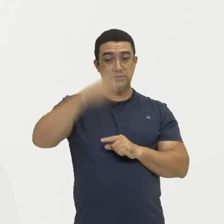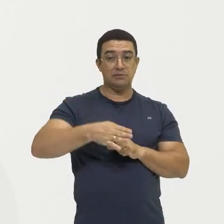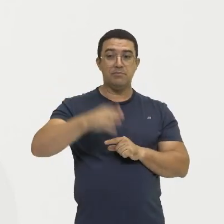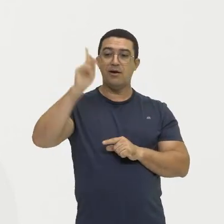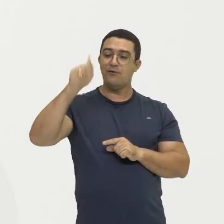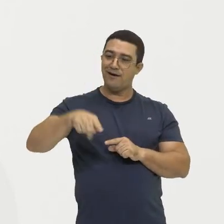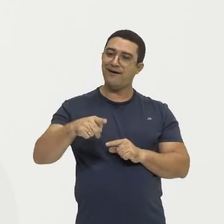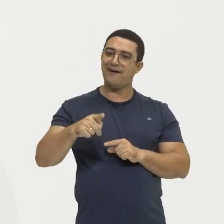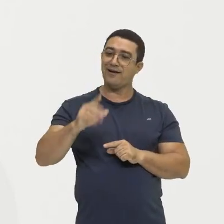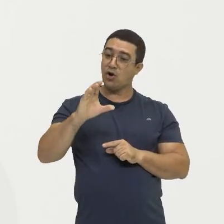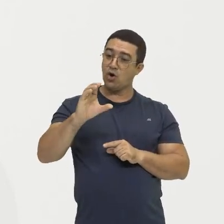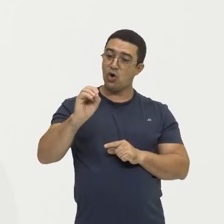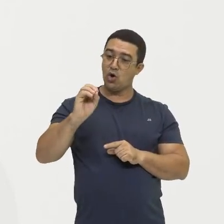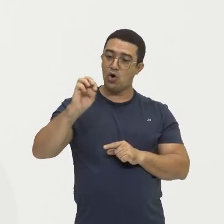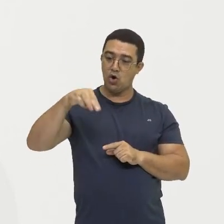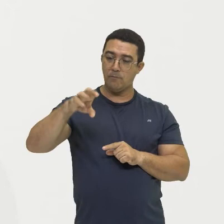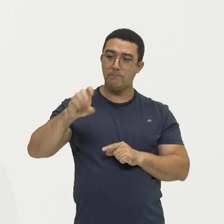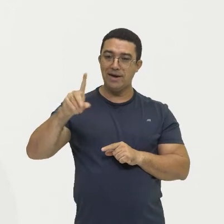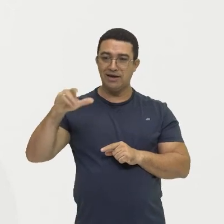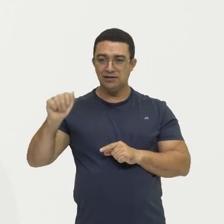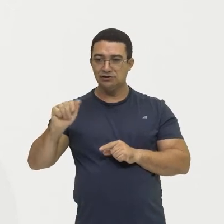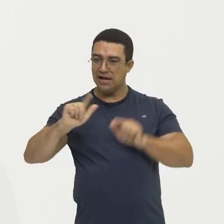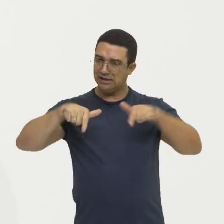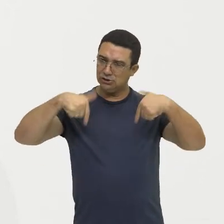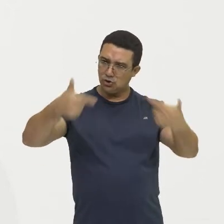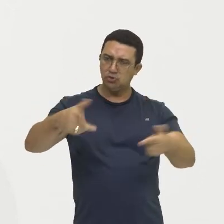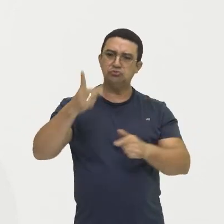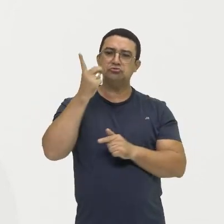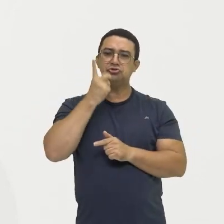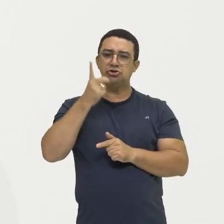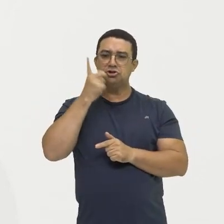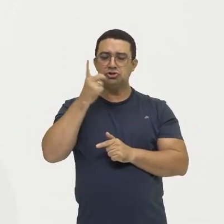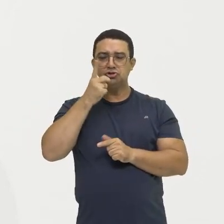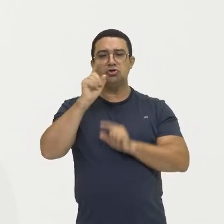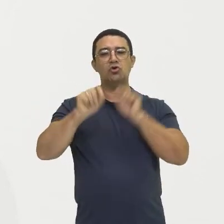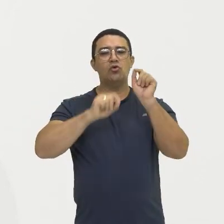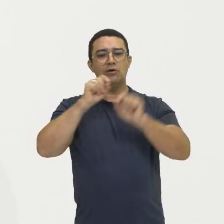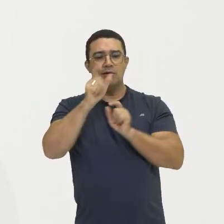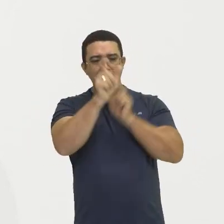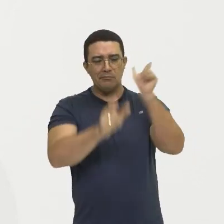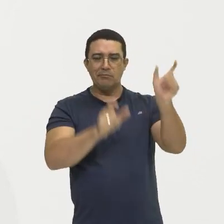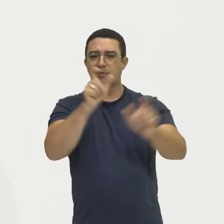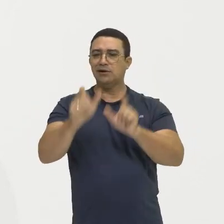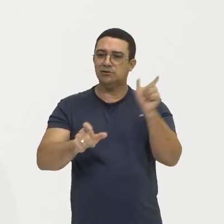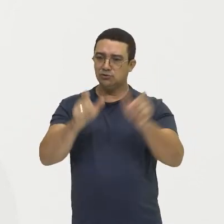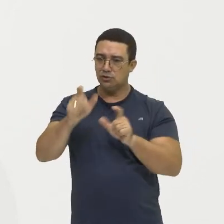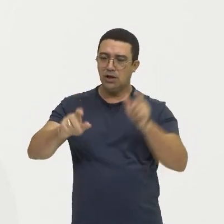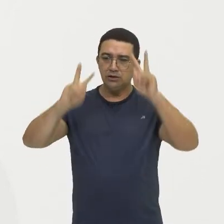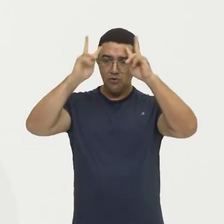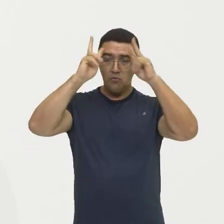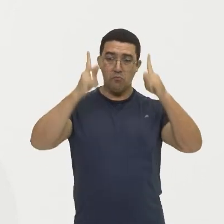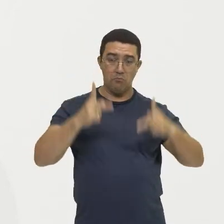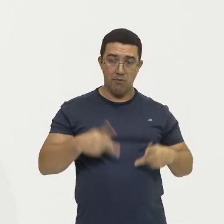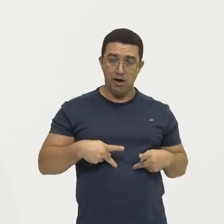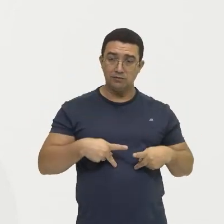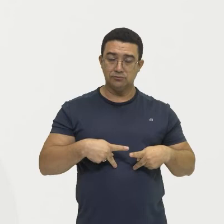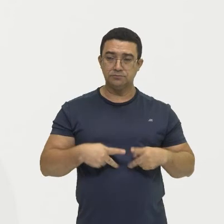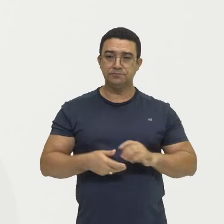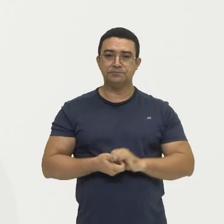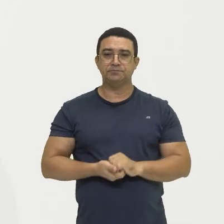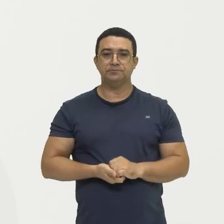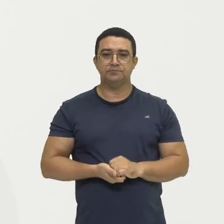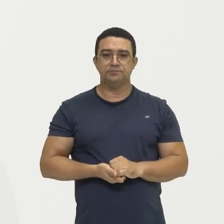a comédia, que envolve ações cotidianas, do qual fazem parte personagens humanos